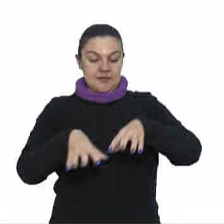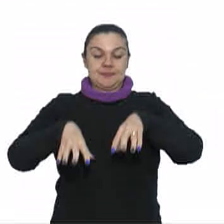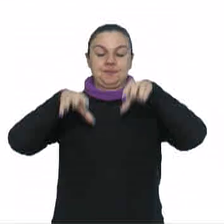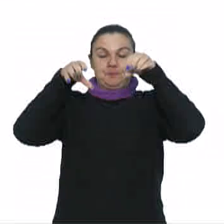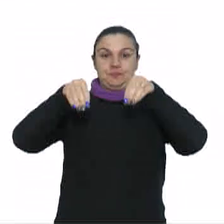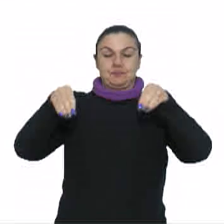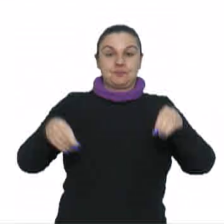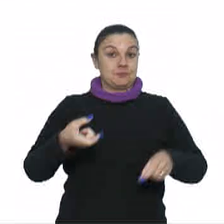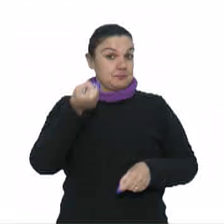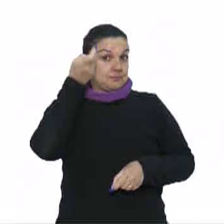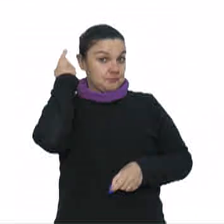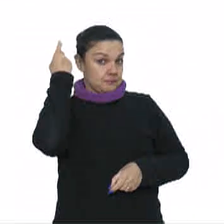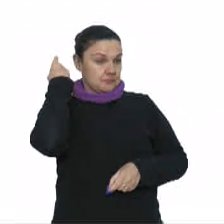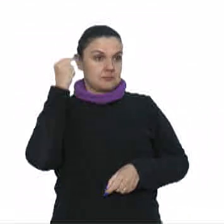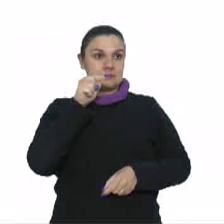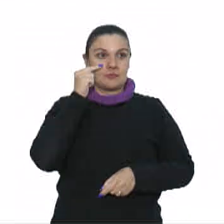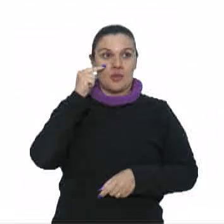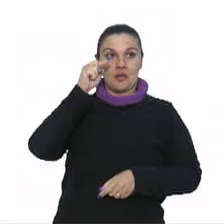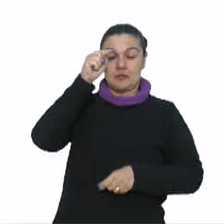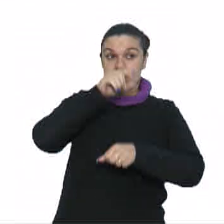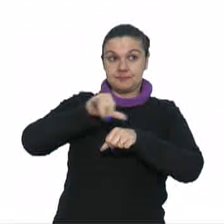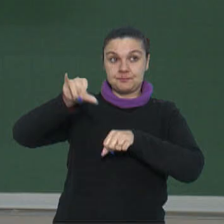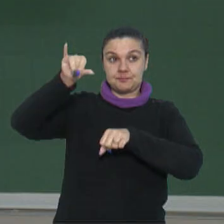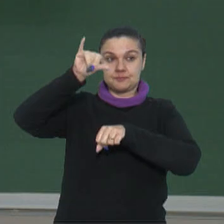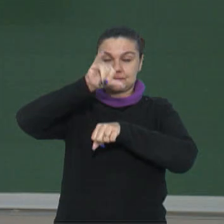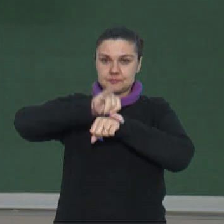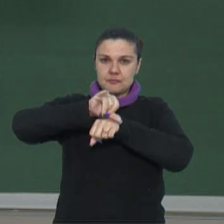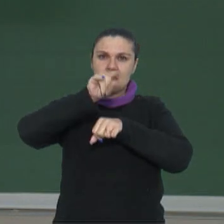México. Você vê aqui no centro